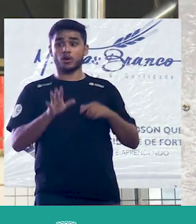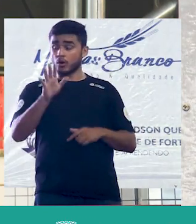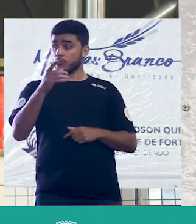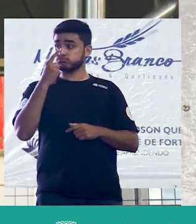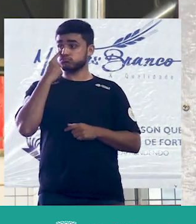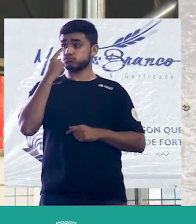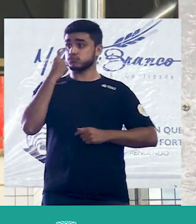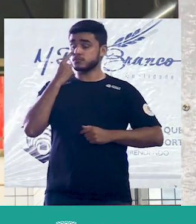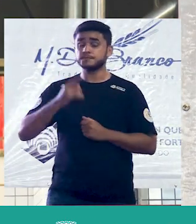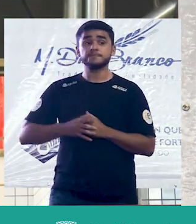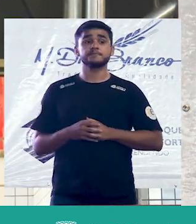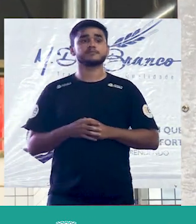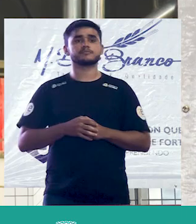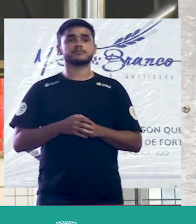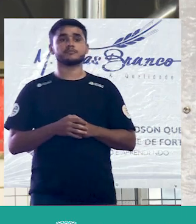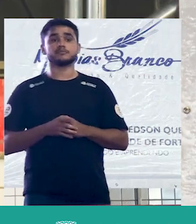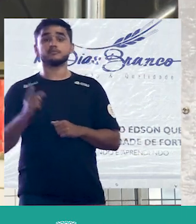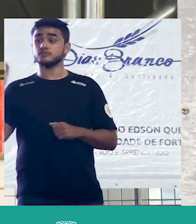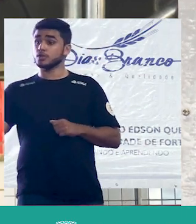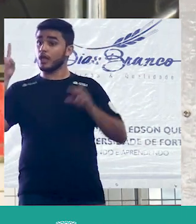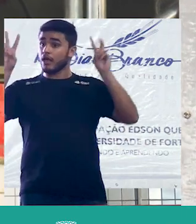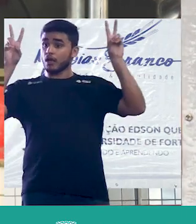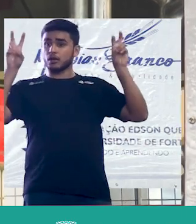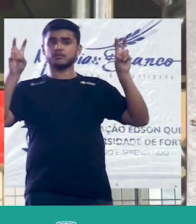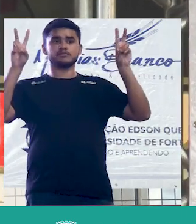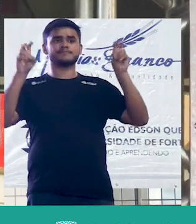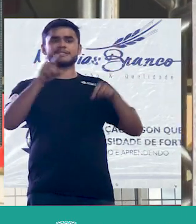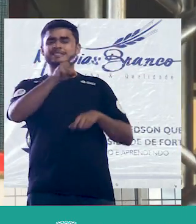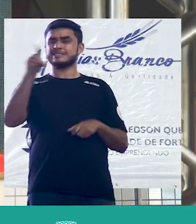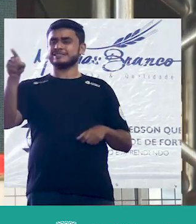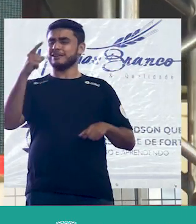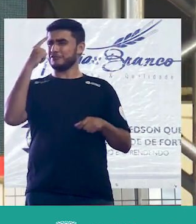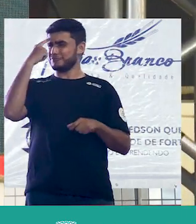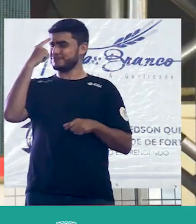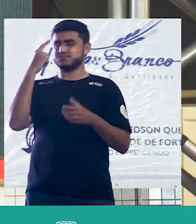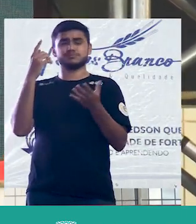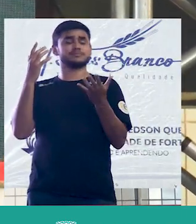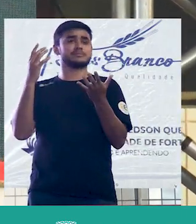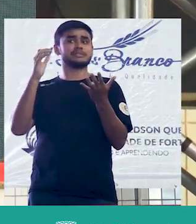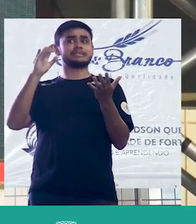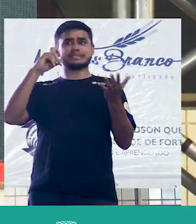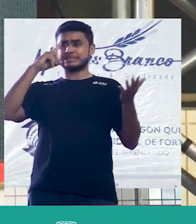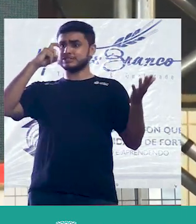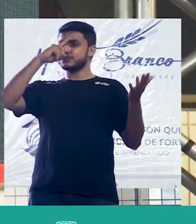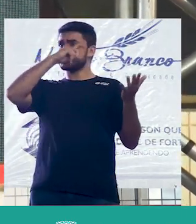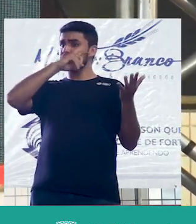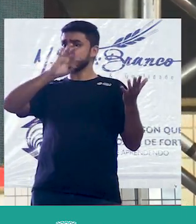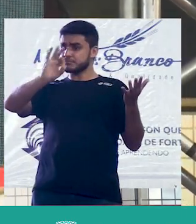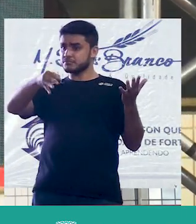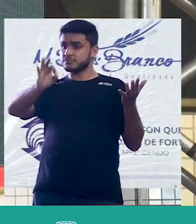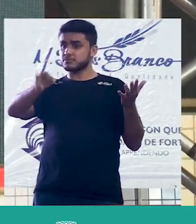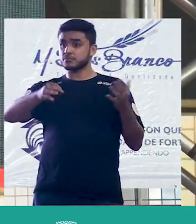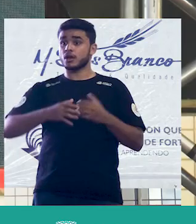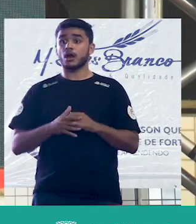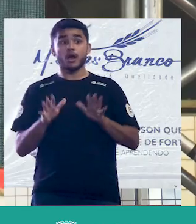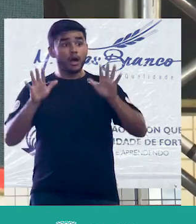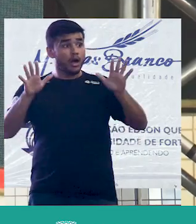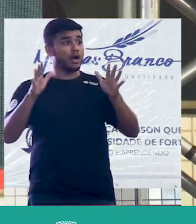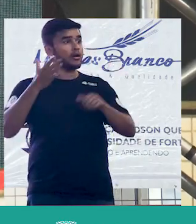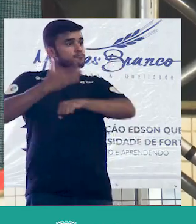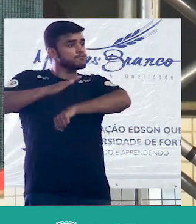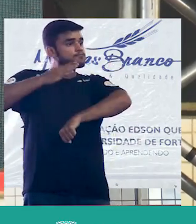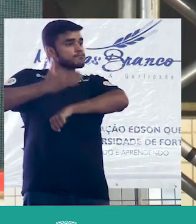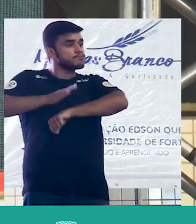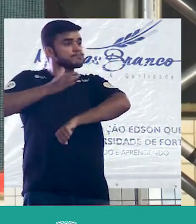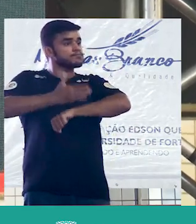Companheiros, estequiometria, para quem vê pela primeira vez, parece uma coisa complicada. Mas se você repetir